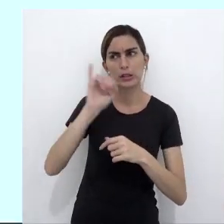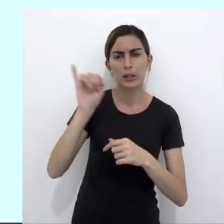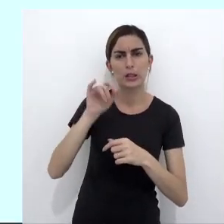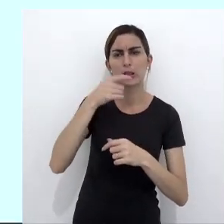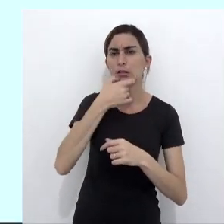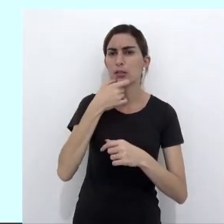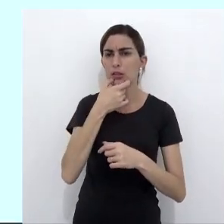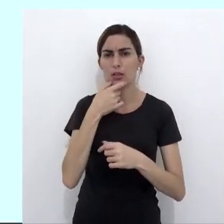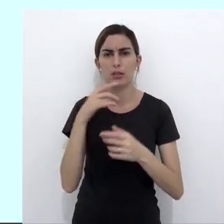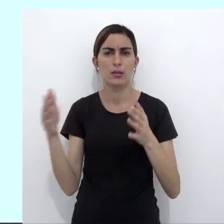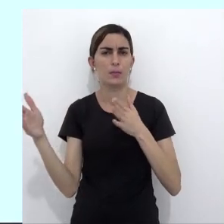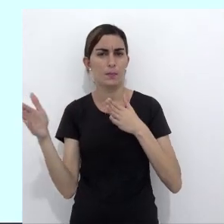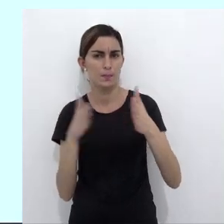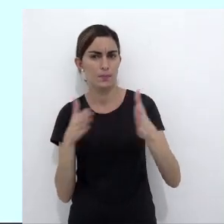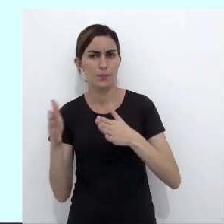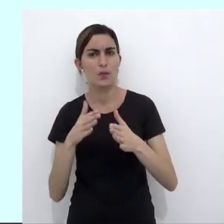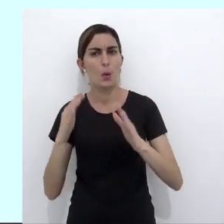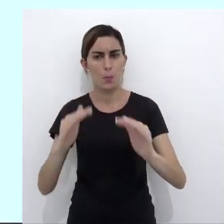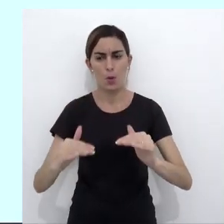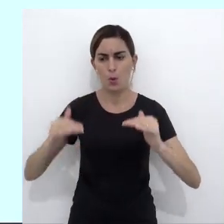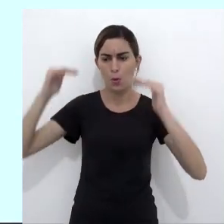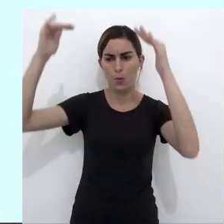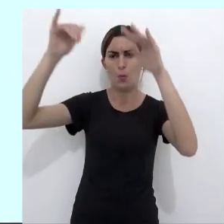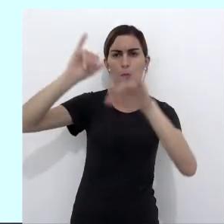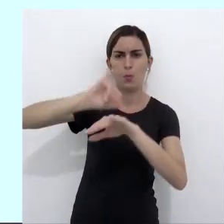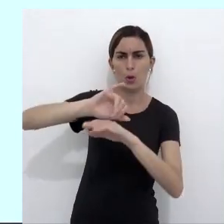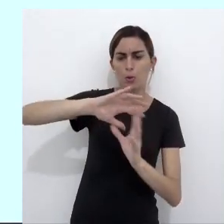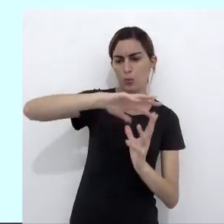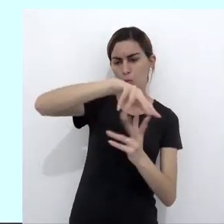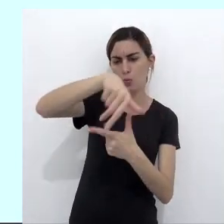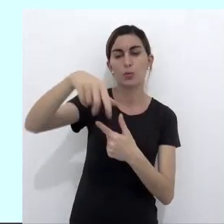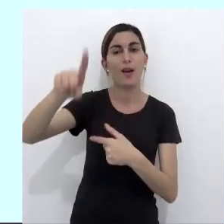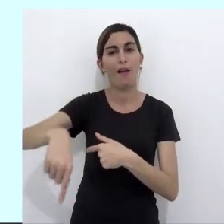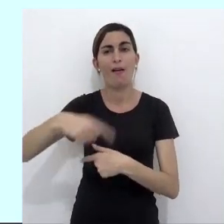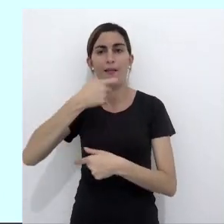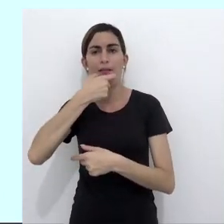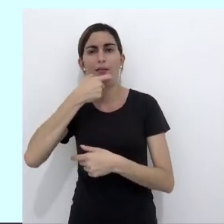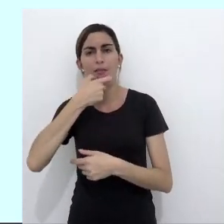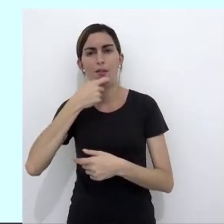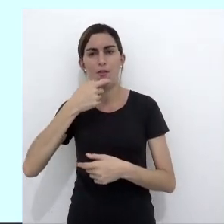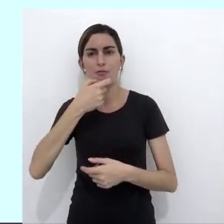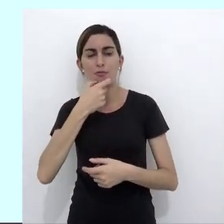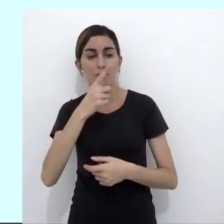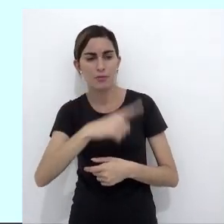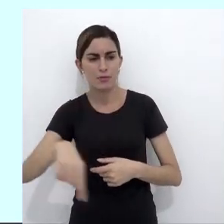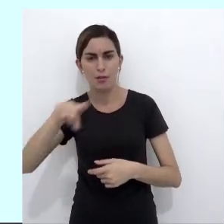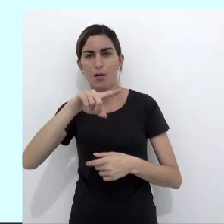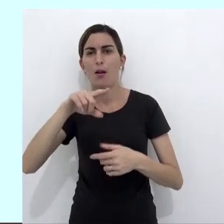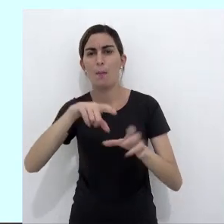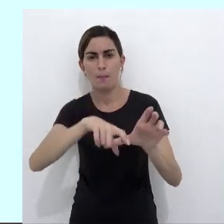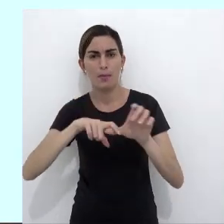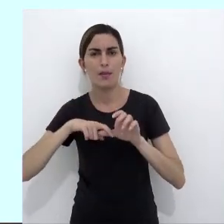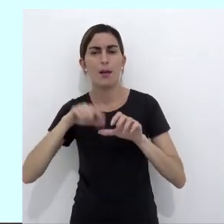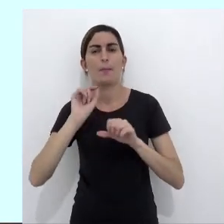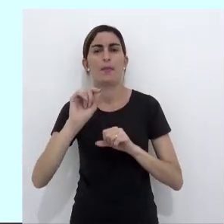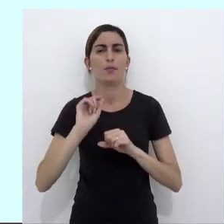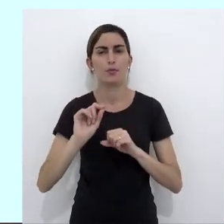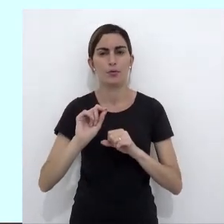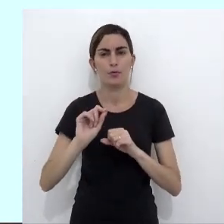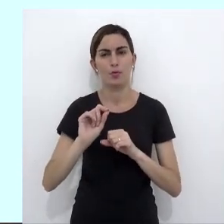que nessa época a maior potência mundial era a Inglaterra. E os ingleses eram dependentes,